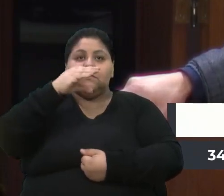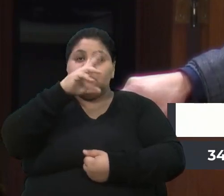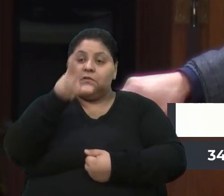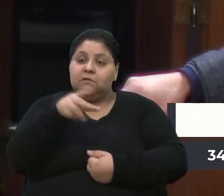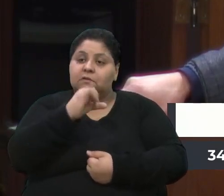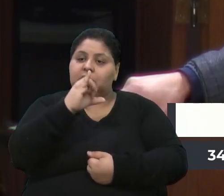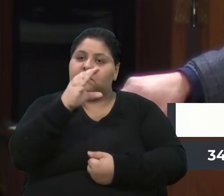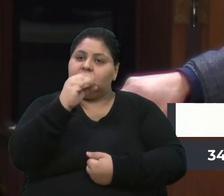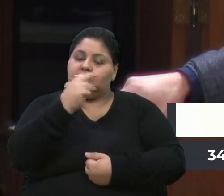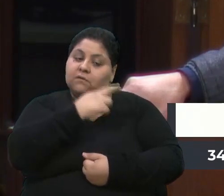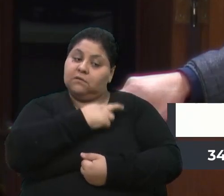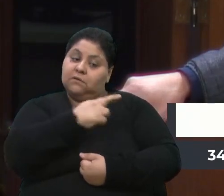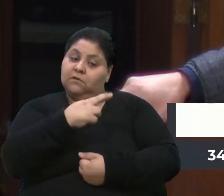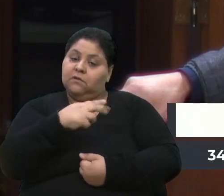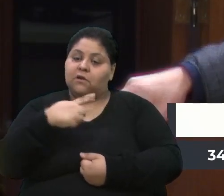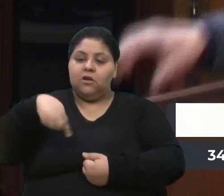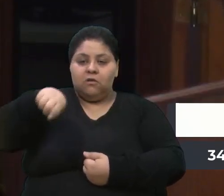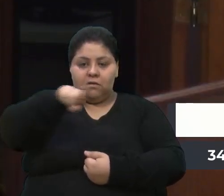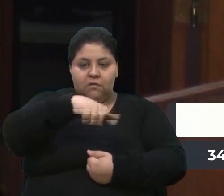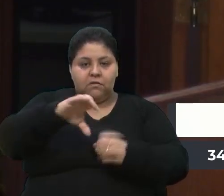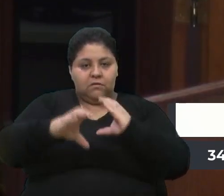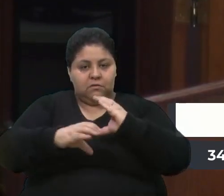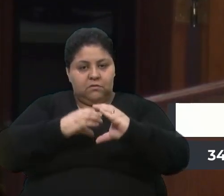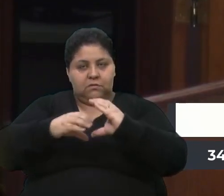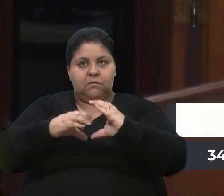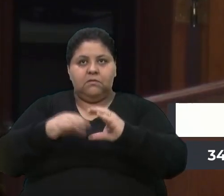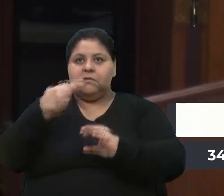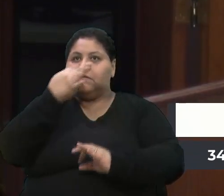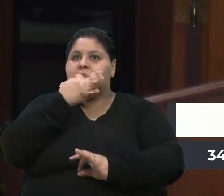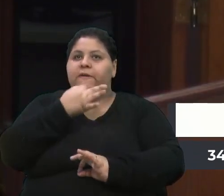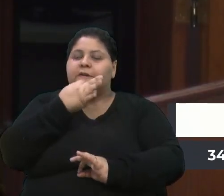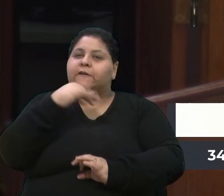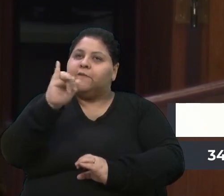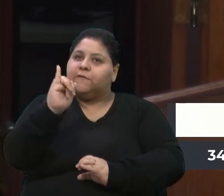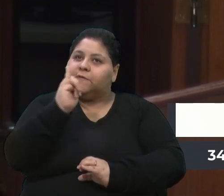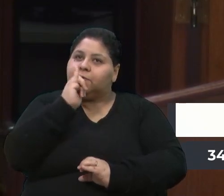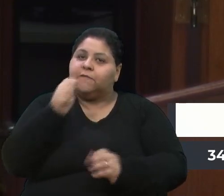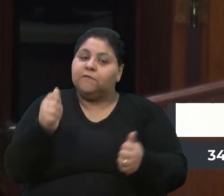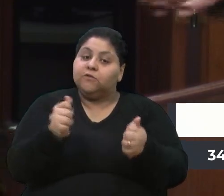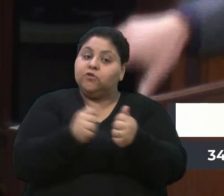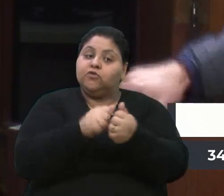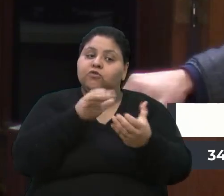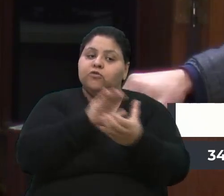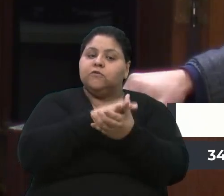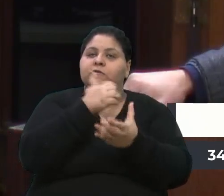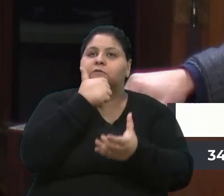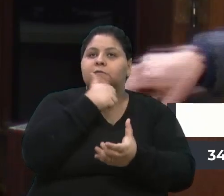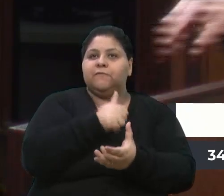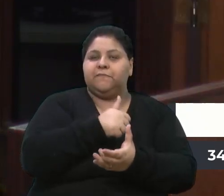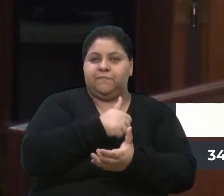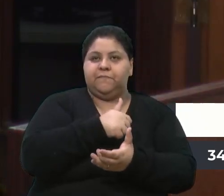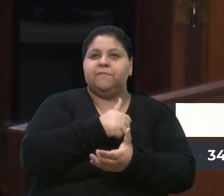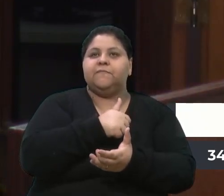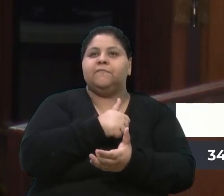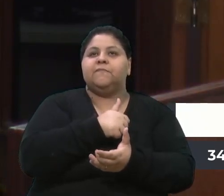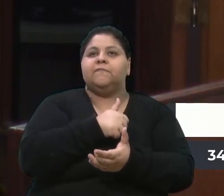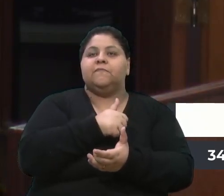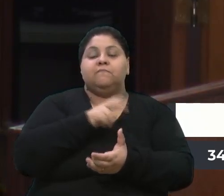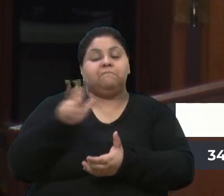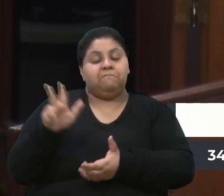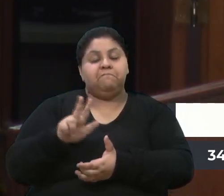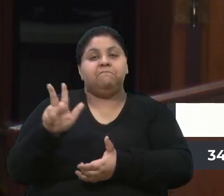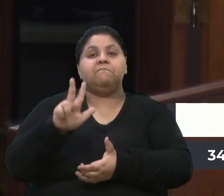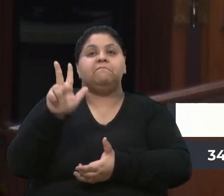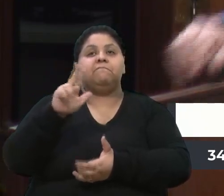nossa comunidade caxiense, sendo um exemplo, juntamente com a sua esposa, a primeira-dama, valorizando